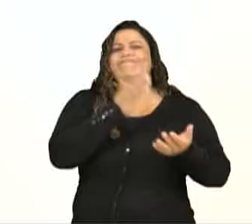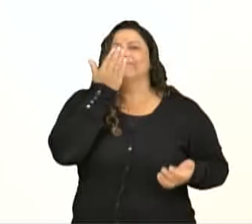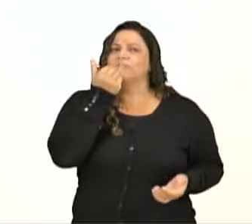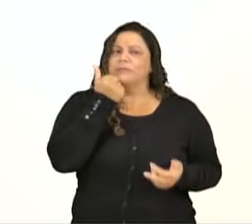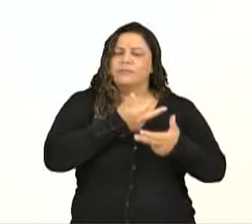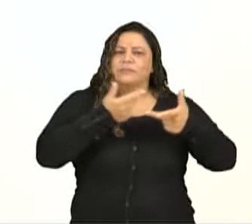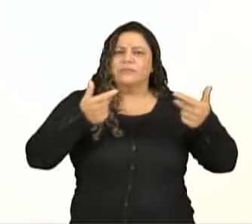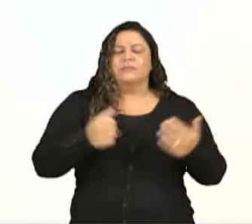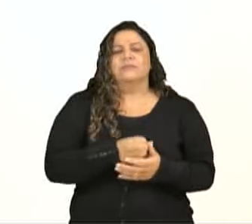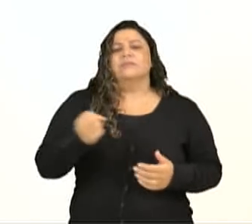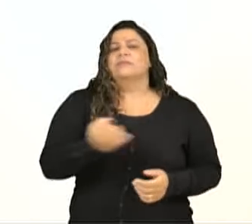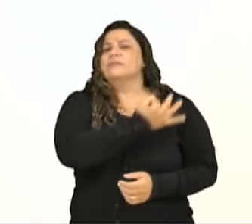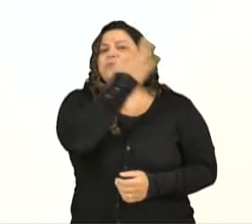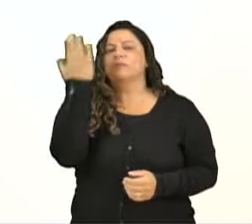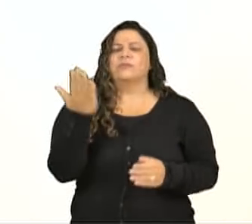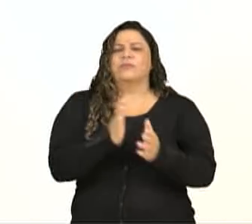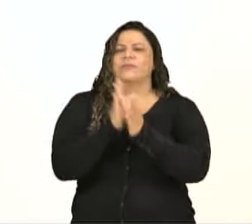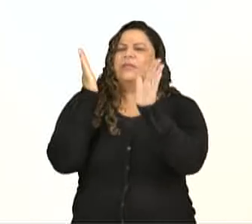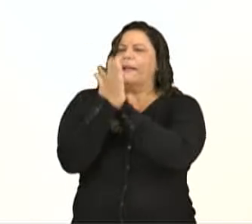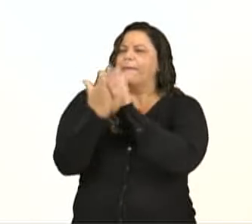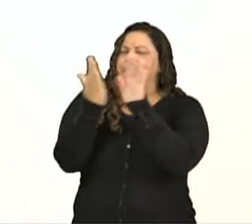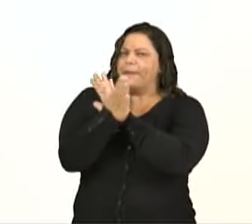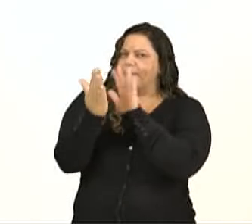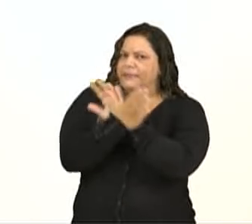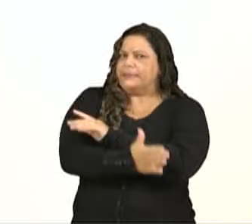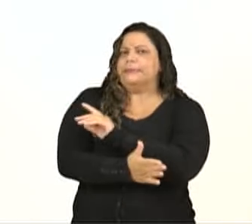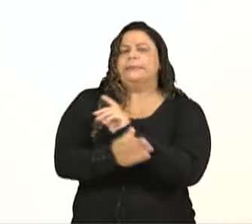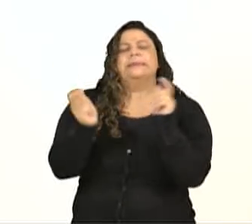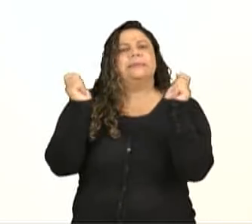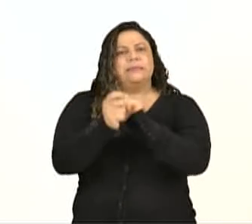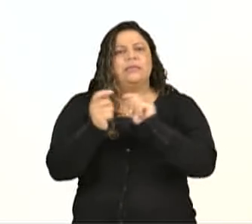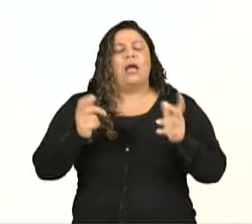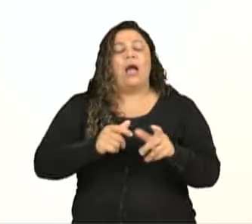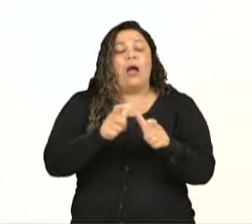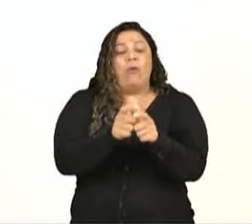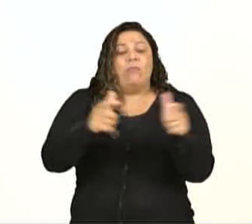e deslocados no mundo aumentasse ainda mais